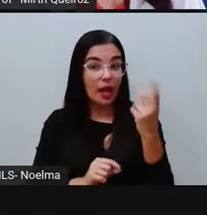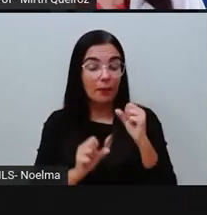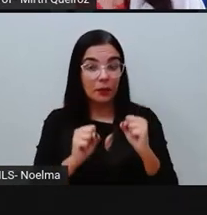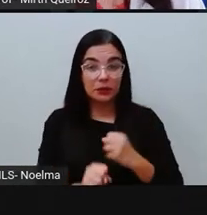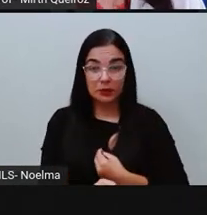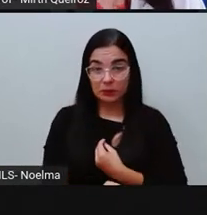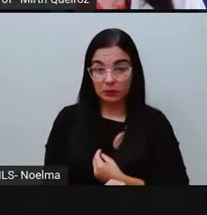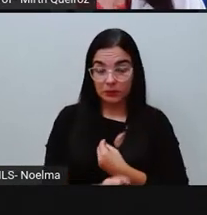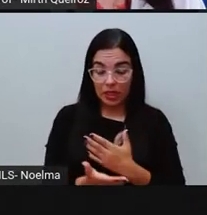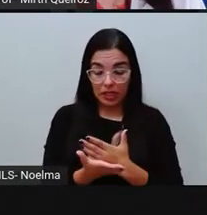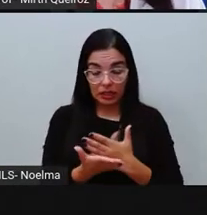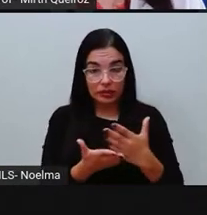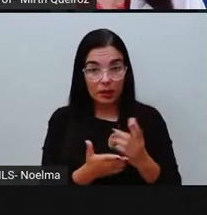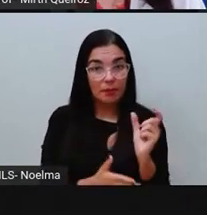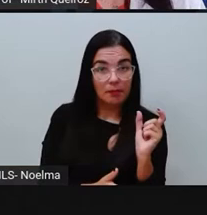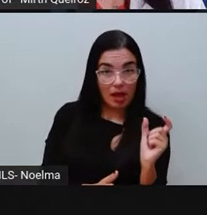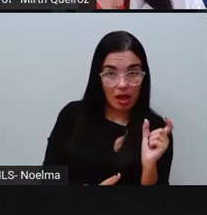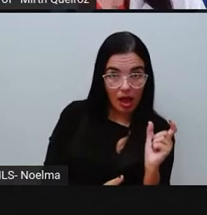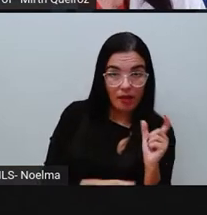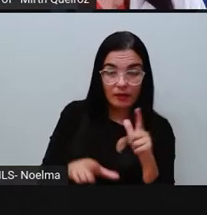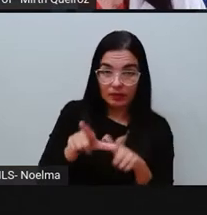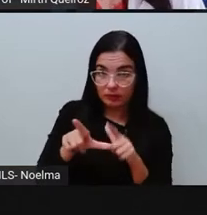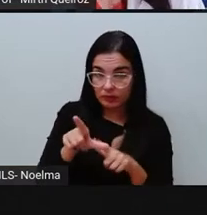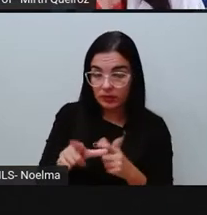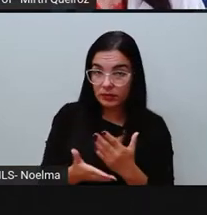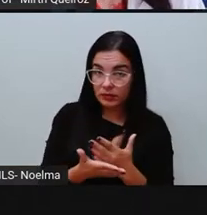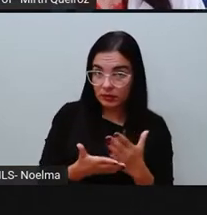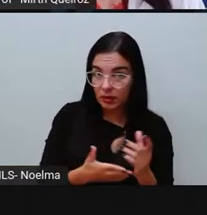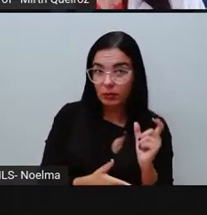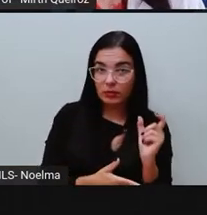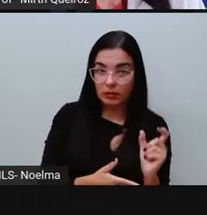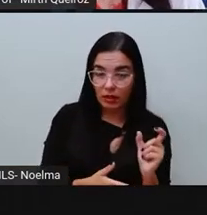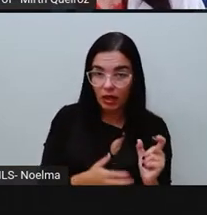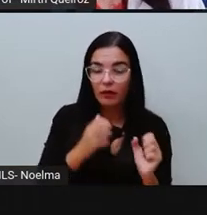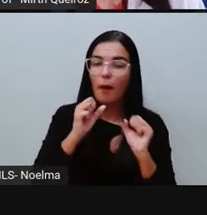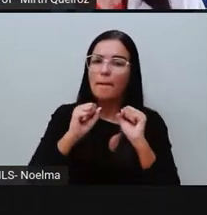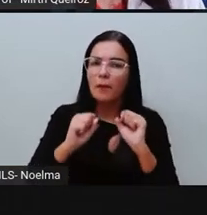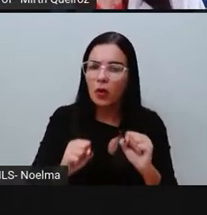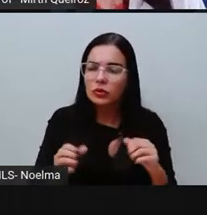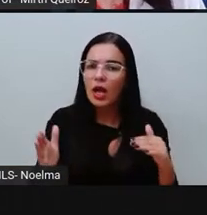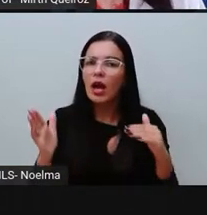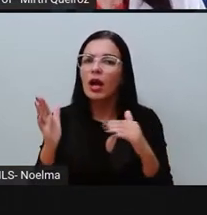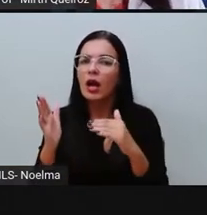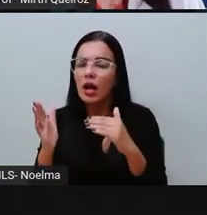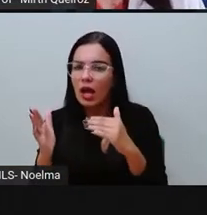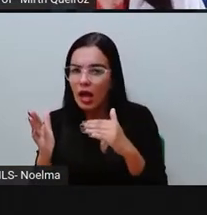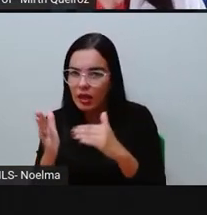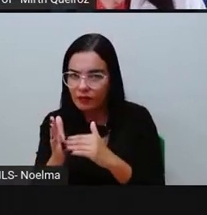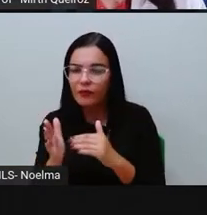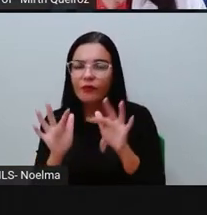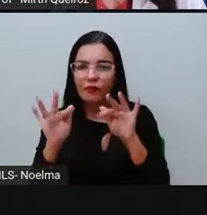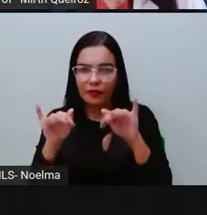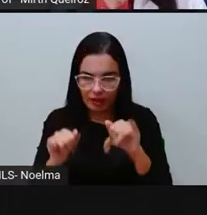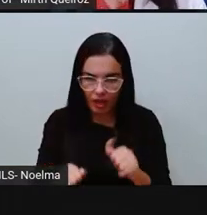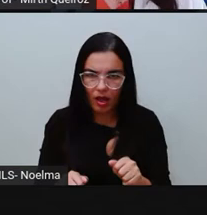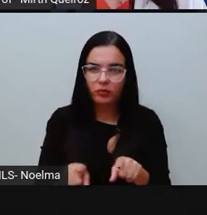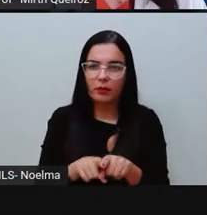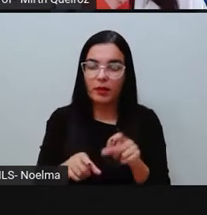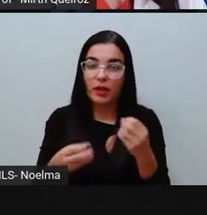na inicial de palavras, né? A gente viu que pode vir no final também como interjeição.